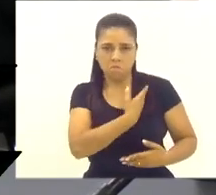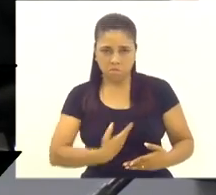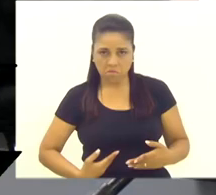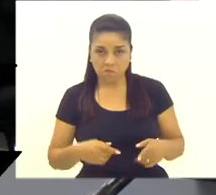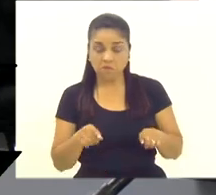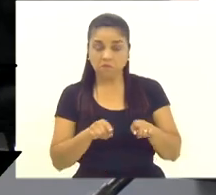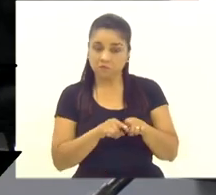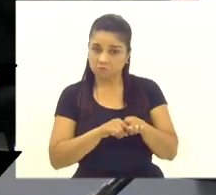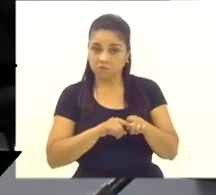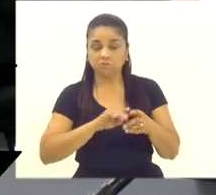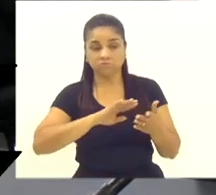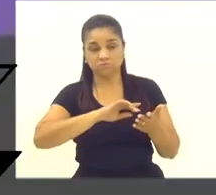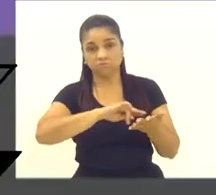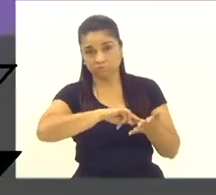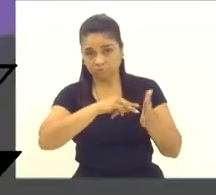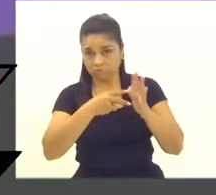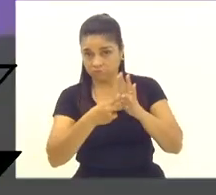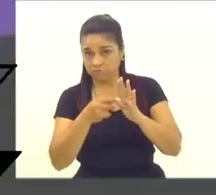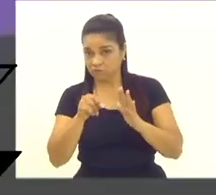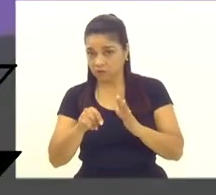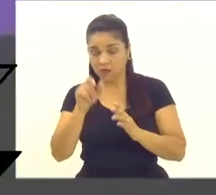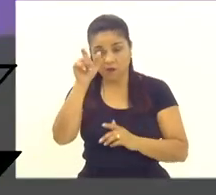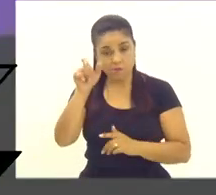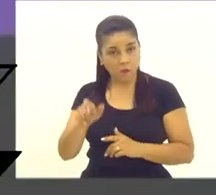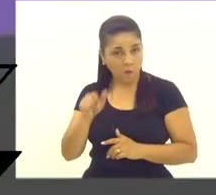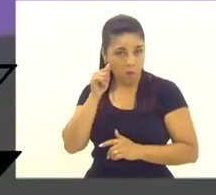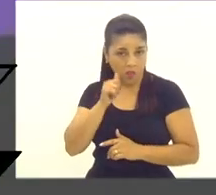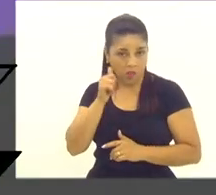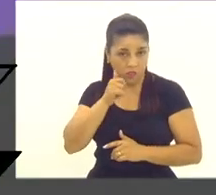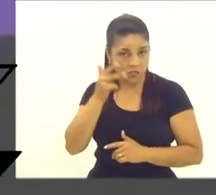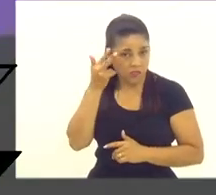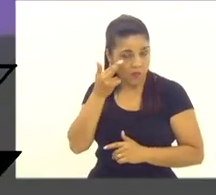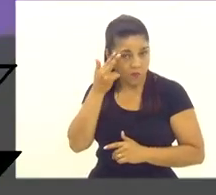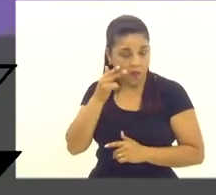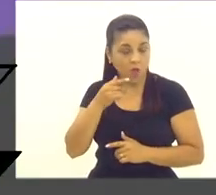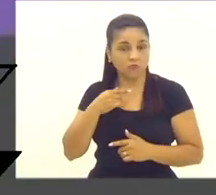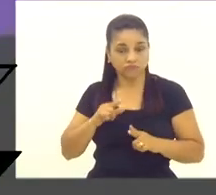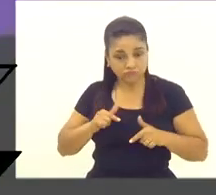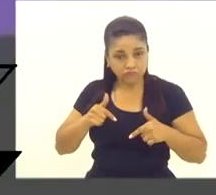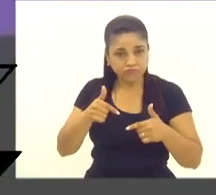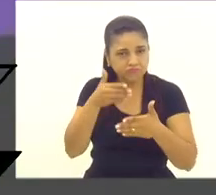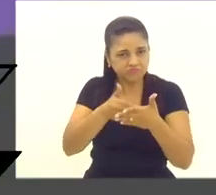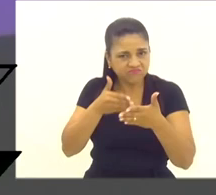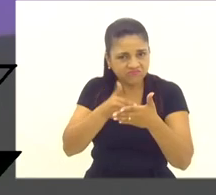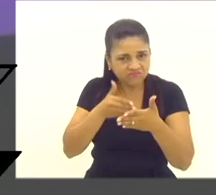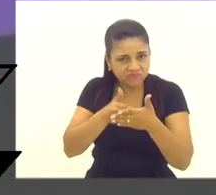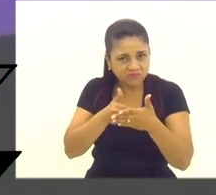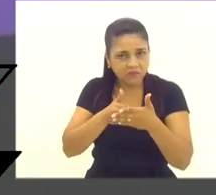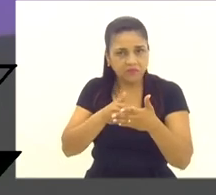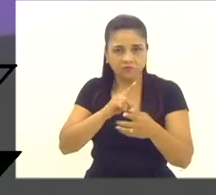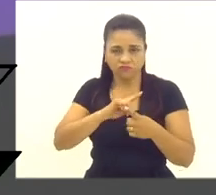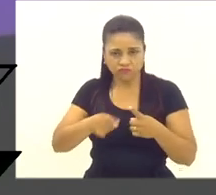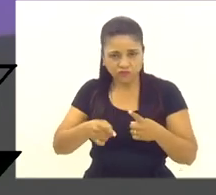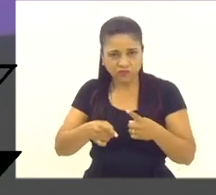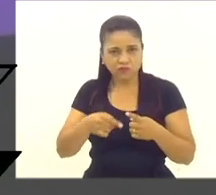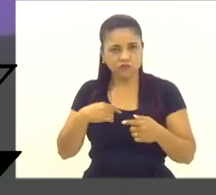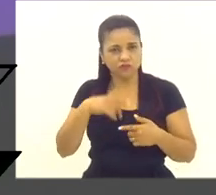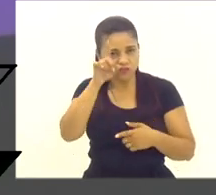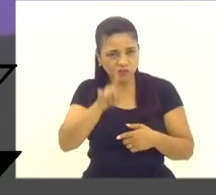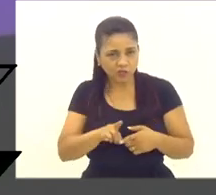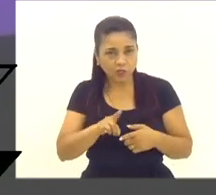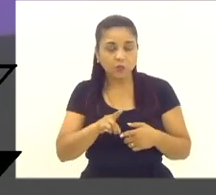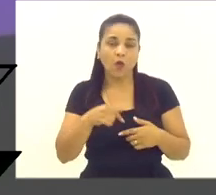que mesmo uma eleitora impedida de exercer seus direitos pode ser vítima de violência política né a gente vê também